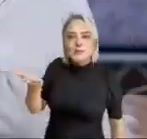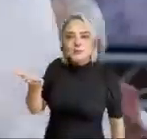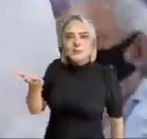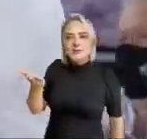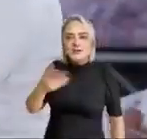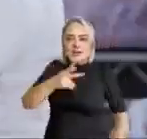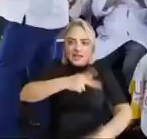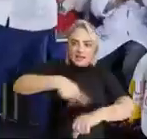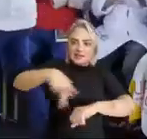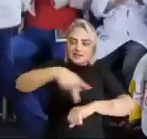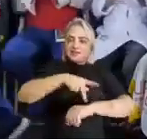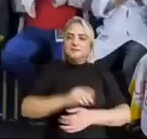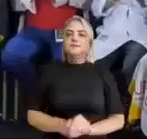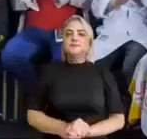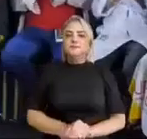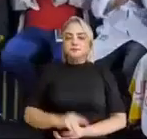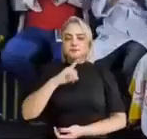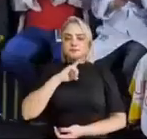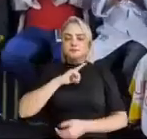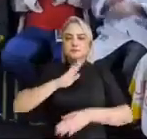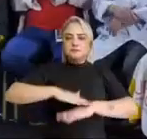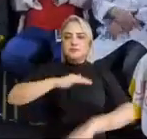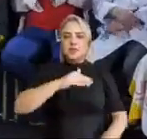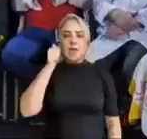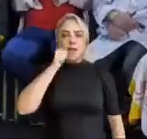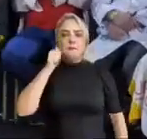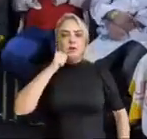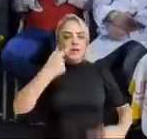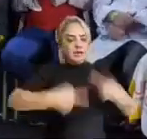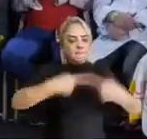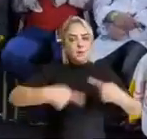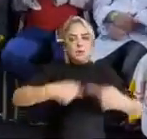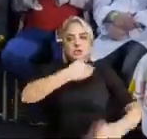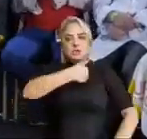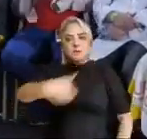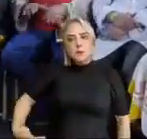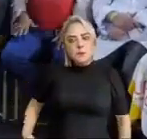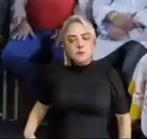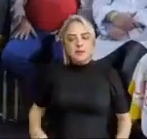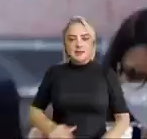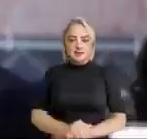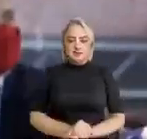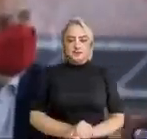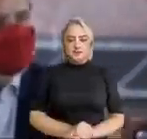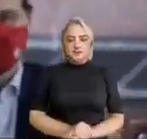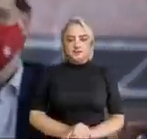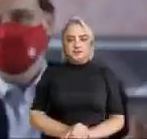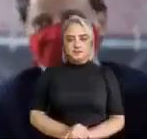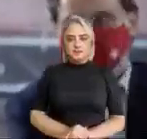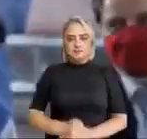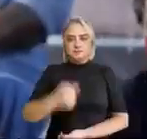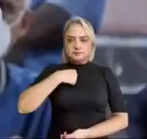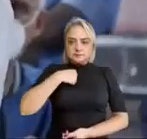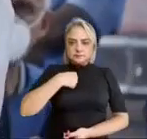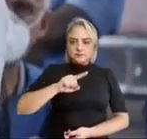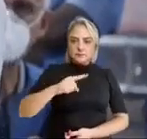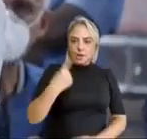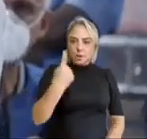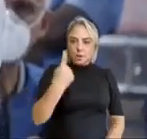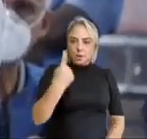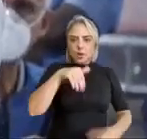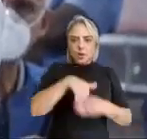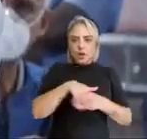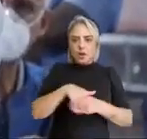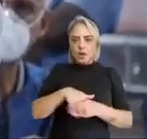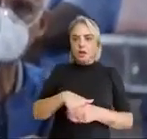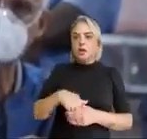país tem que ter mais mulheres nas políticas públicas. E eu sou o único candidato que não posso mentir,